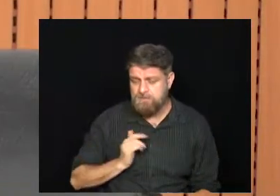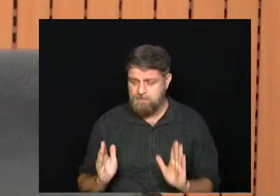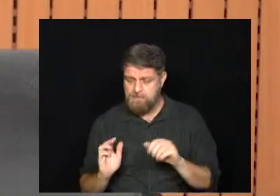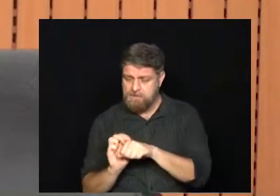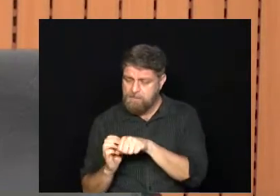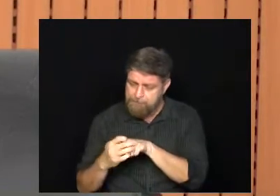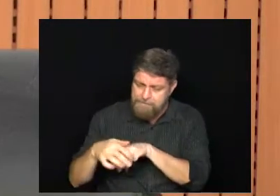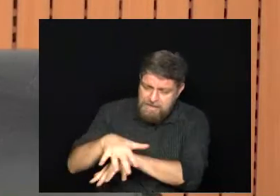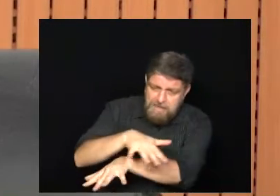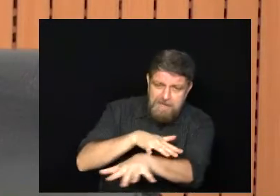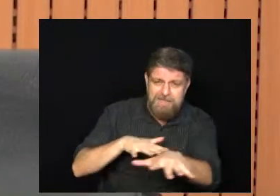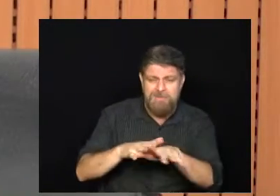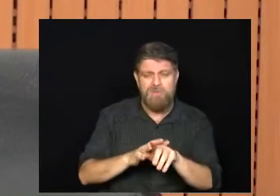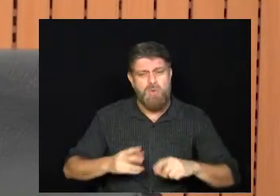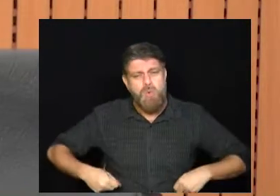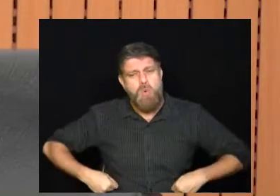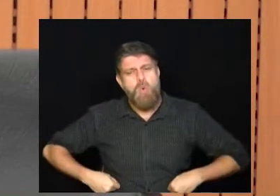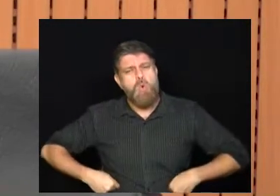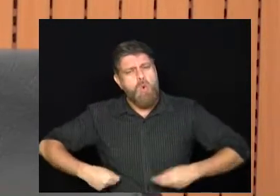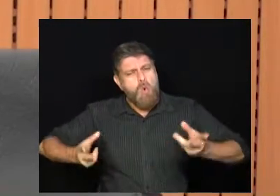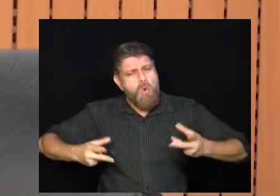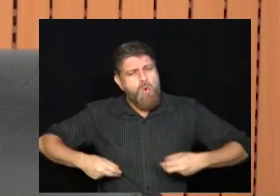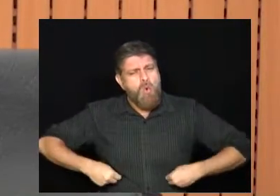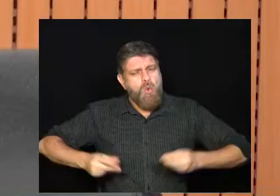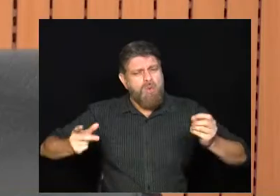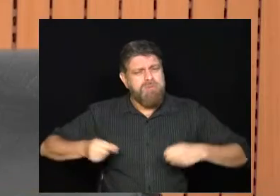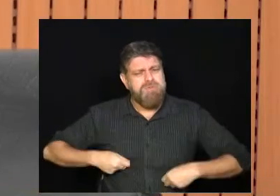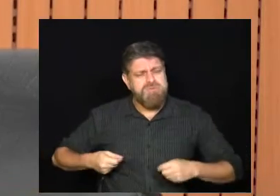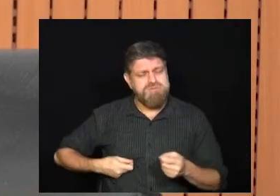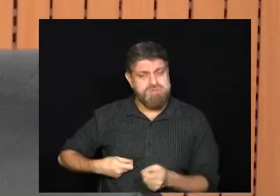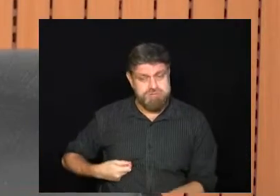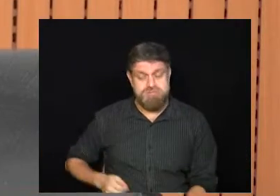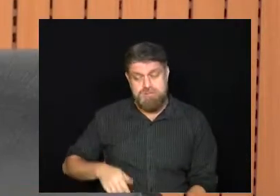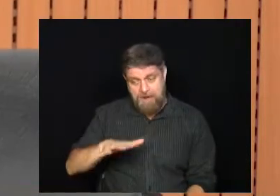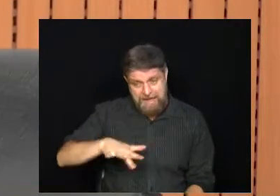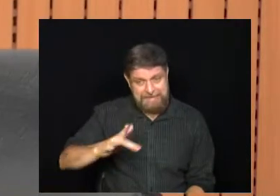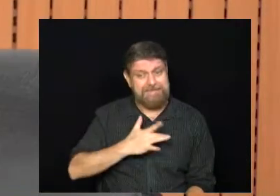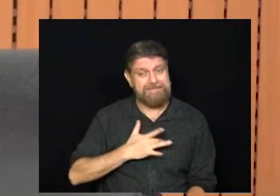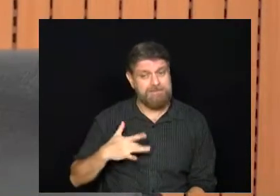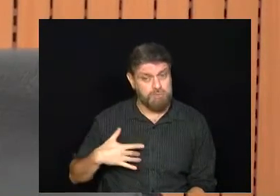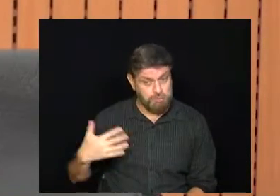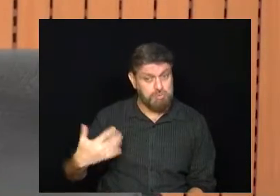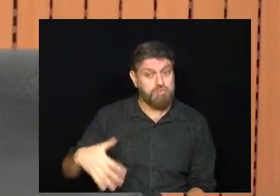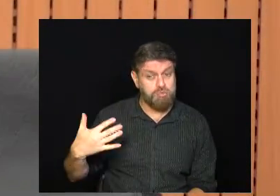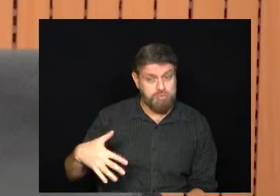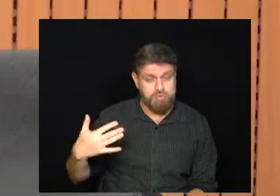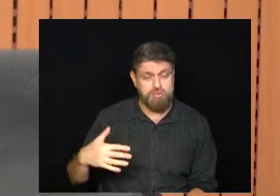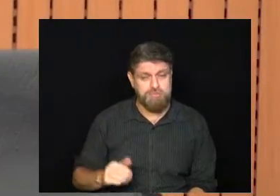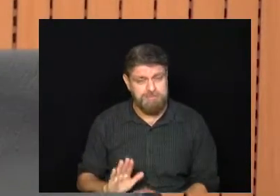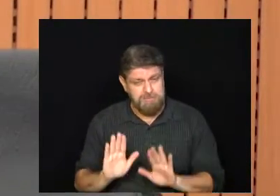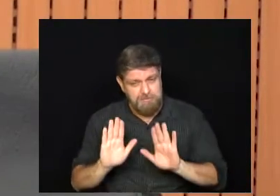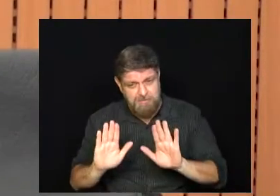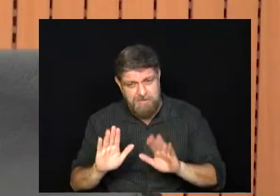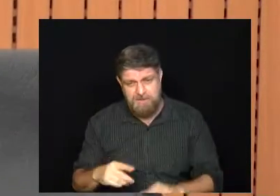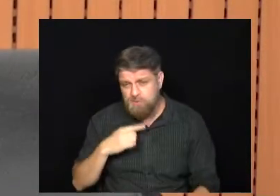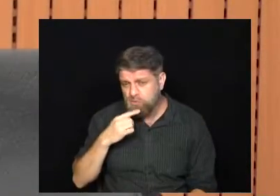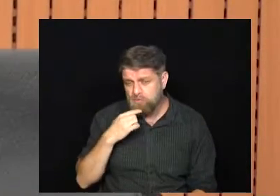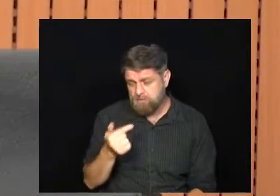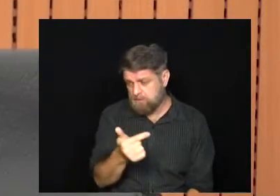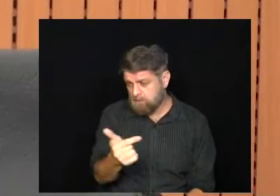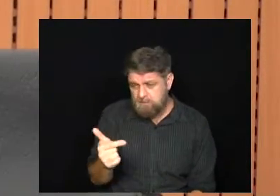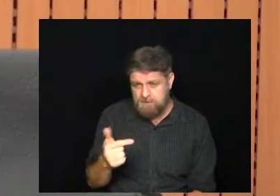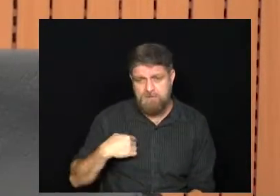pandemia, o gasto foi um pouco, aliás, pouco, não foi muito para a saúde, né? E com certeza, mas não tenha dúvida que nós